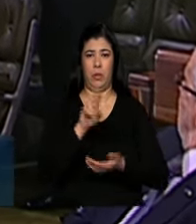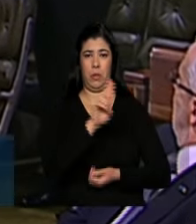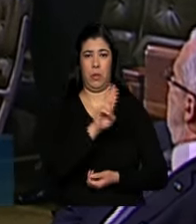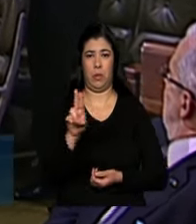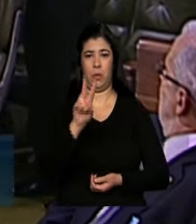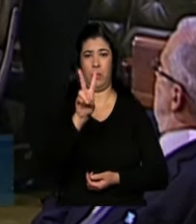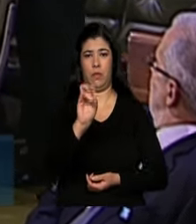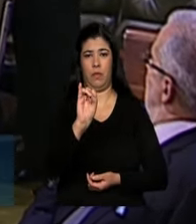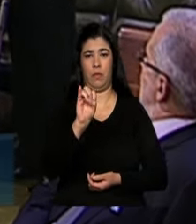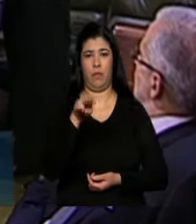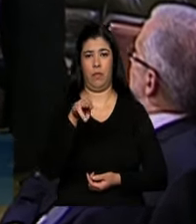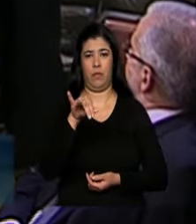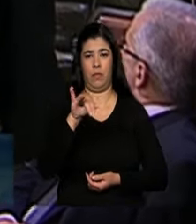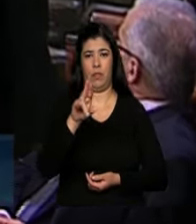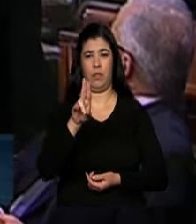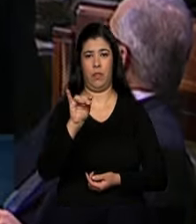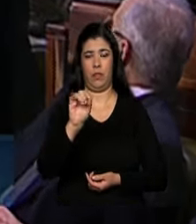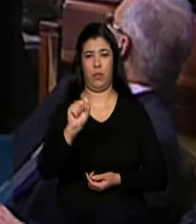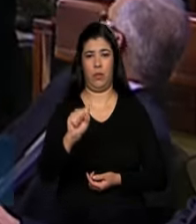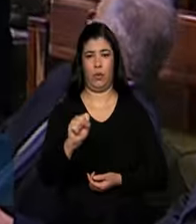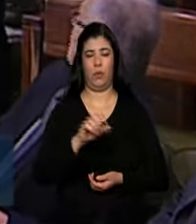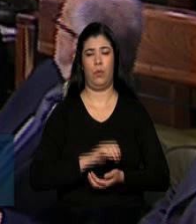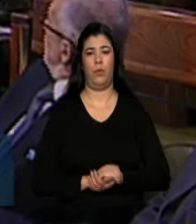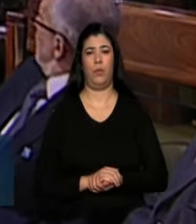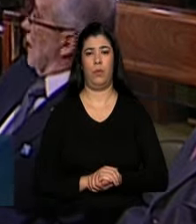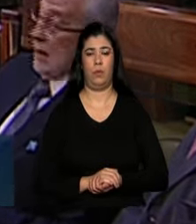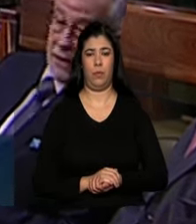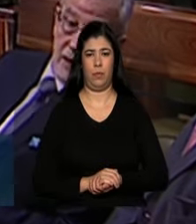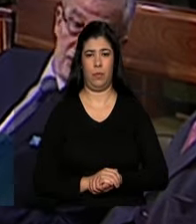secretário Vinícius Fox Drummond Cansado Trindade,